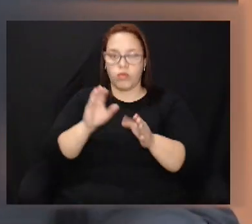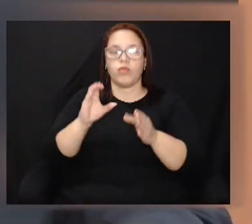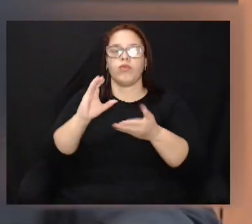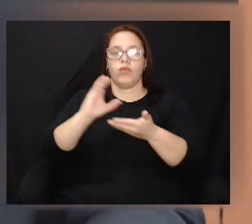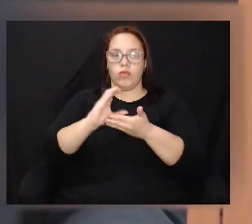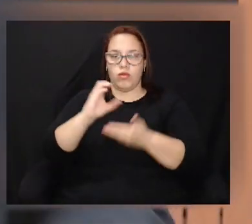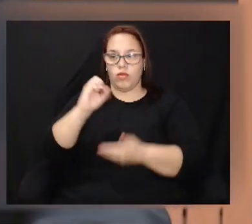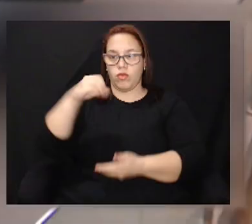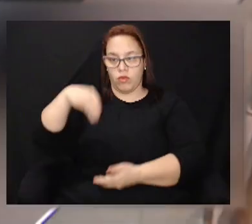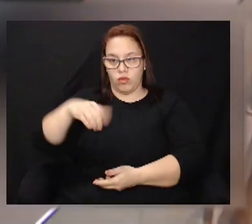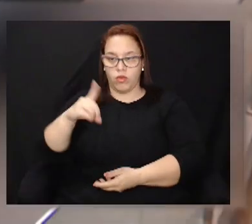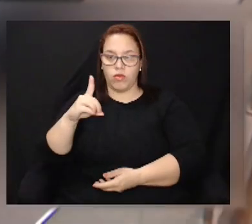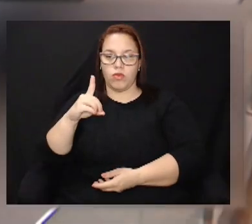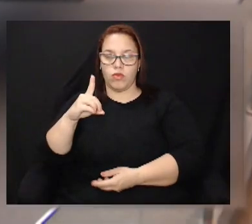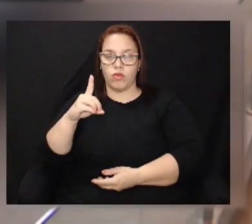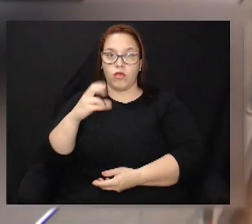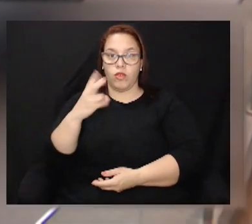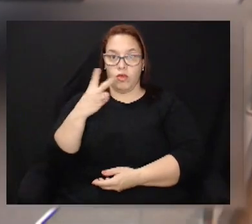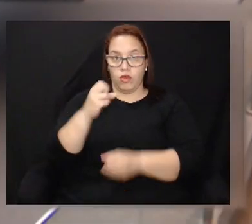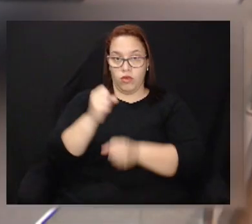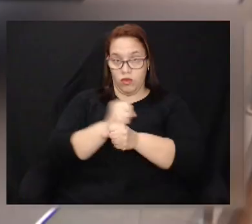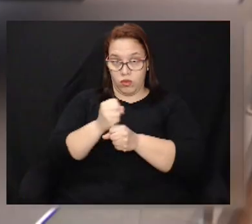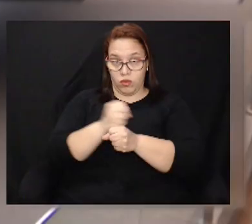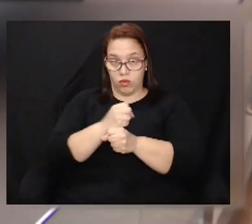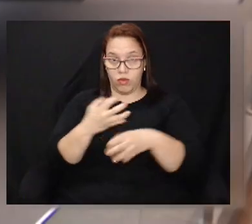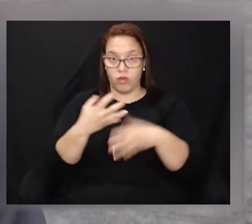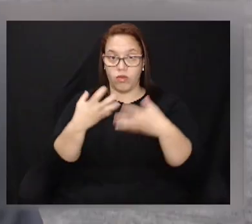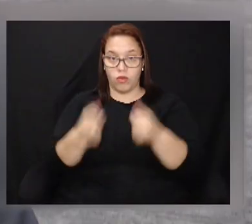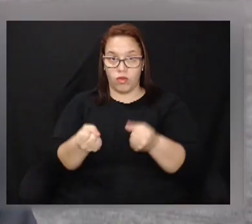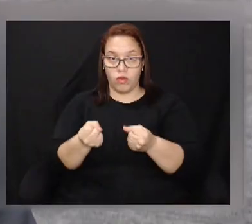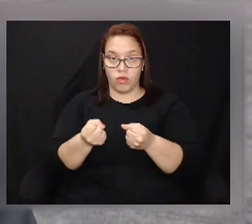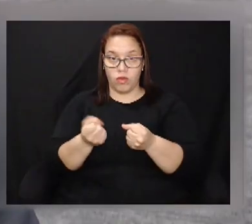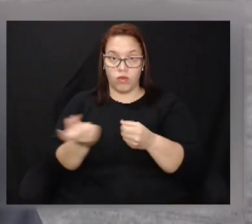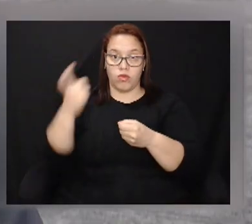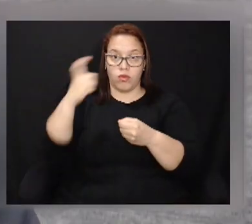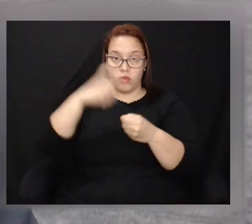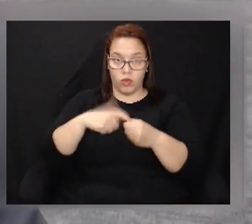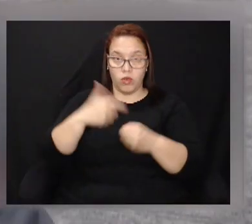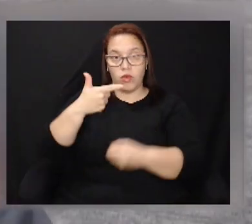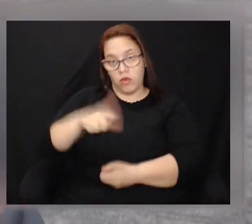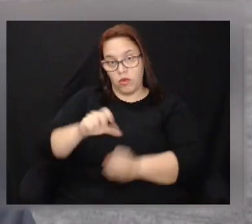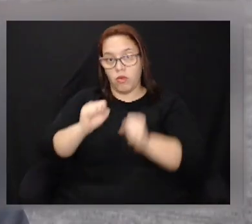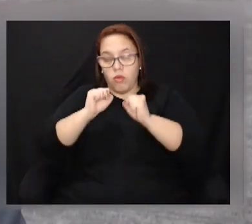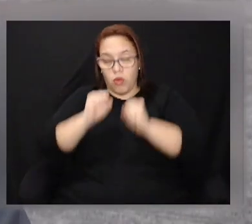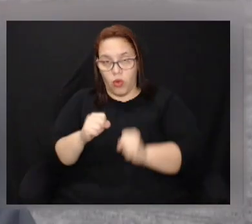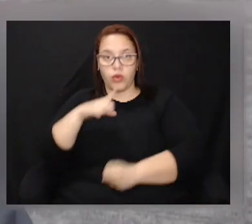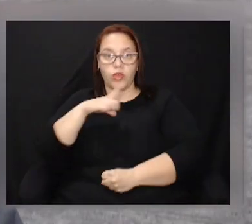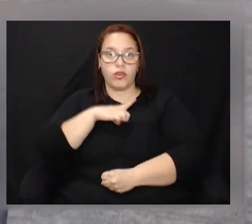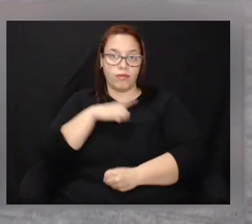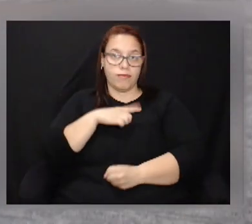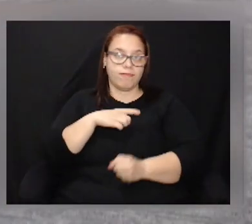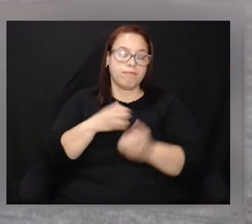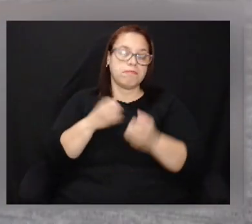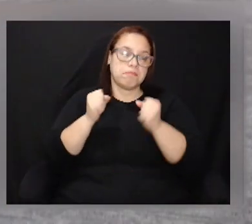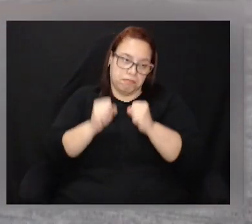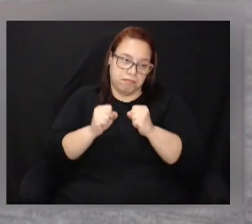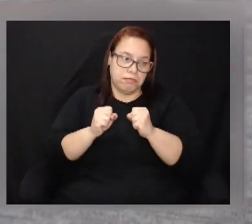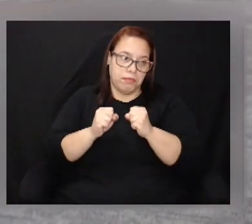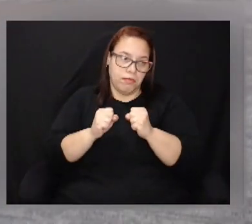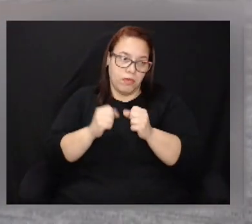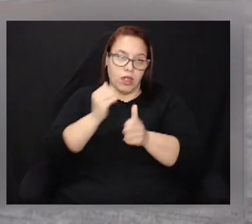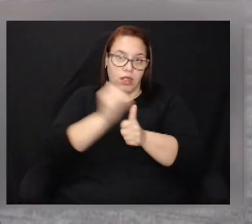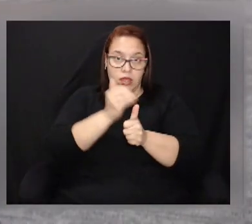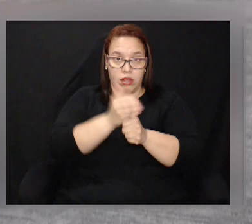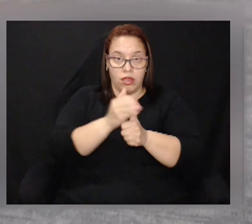terão um mandato de 2 anos, admitindo-se a sua recondução. A alteração que a gente faz é permitindo, quer dizer, o mandato dos conselheiros é de